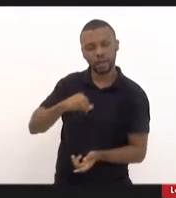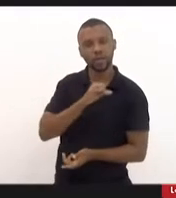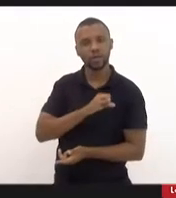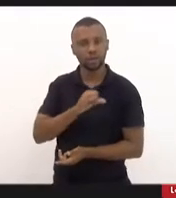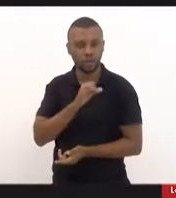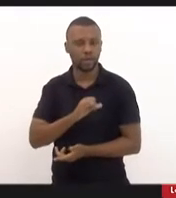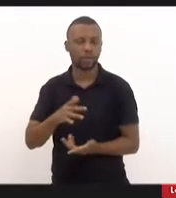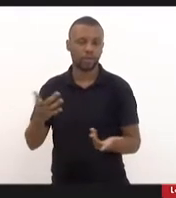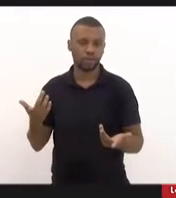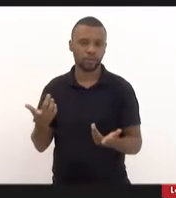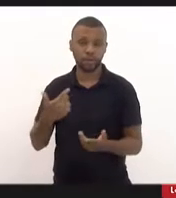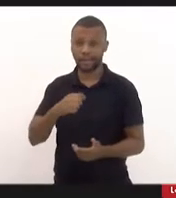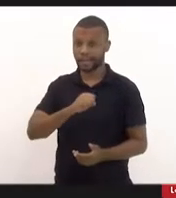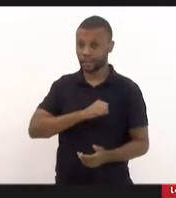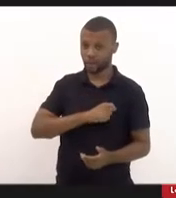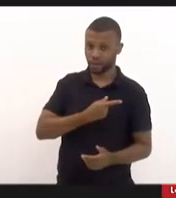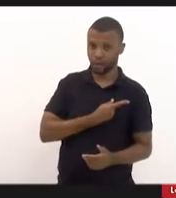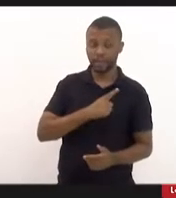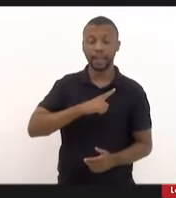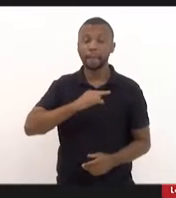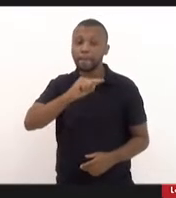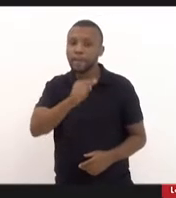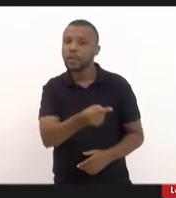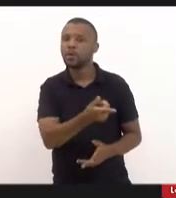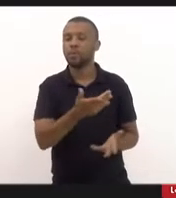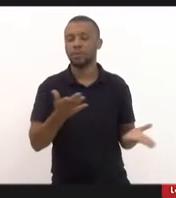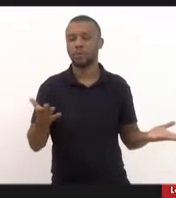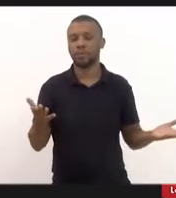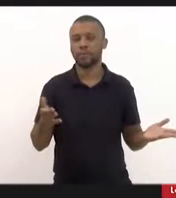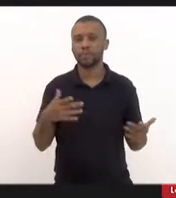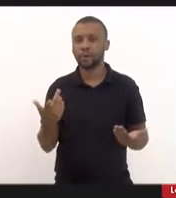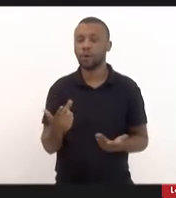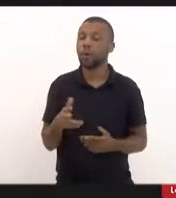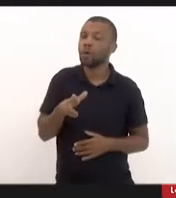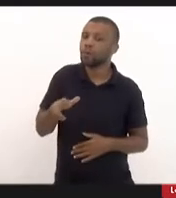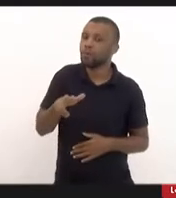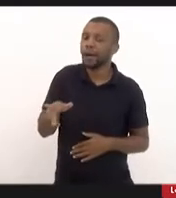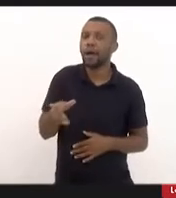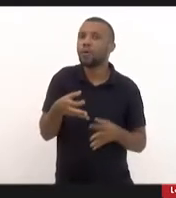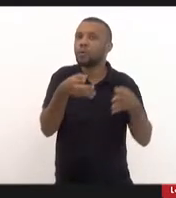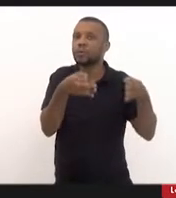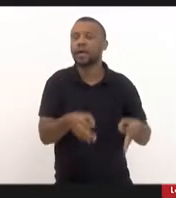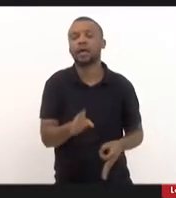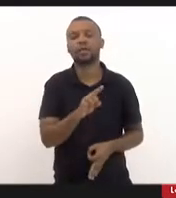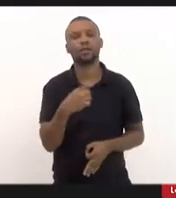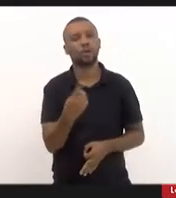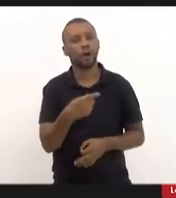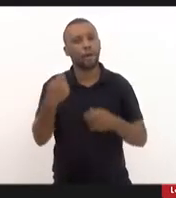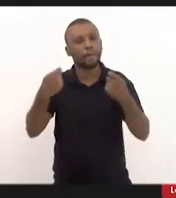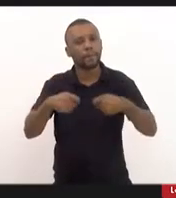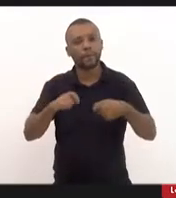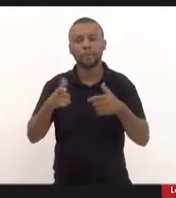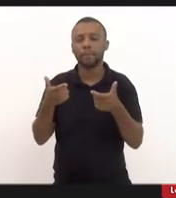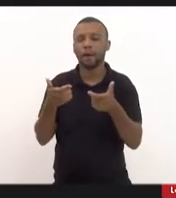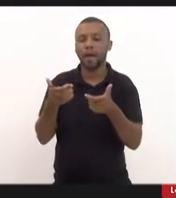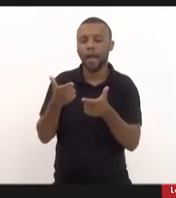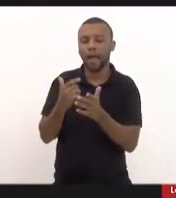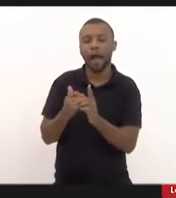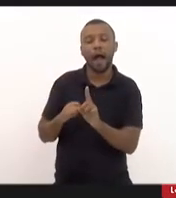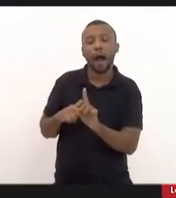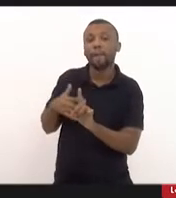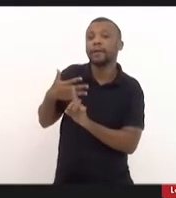enquanto São Gonçalo tem 1.000, está do lado, né? Então, E a gente precisa, na verdade, ampliar a receita